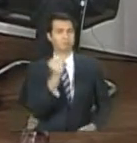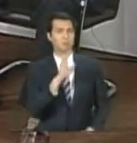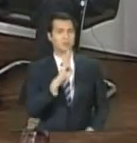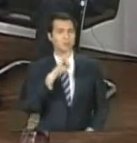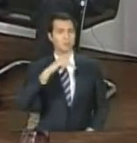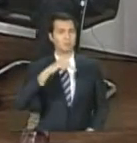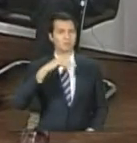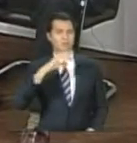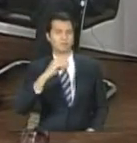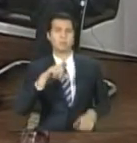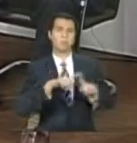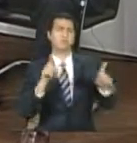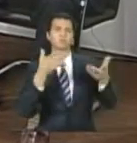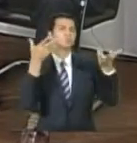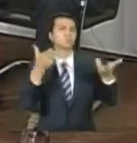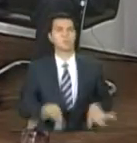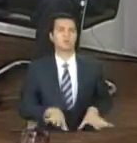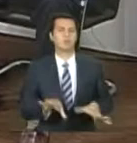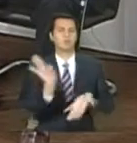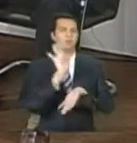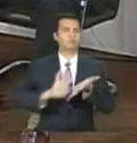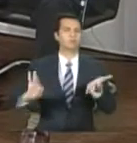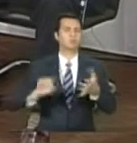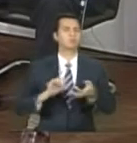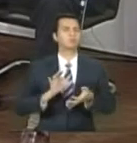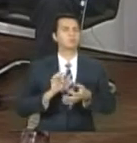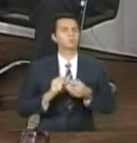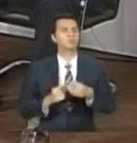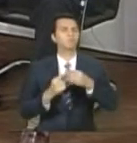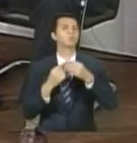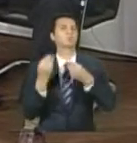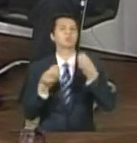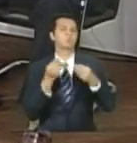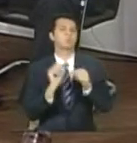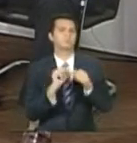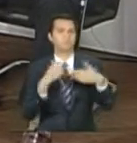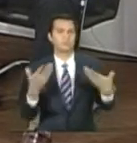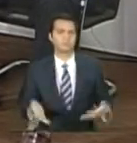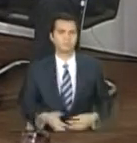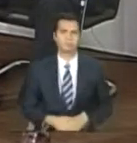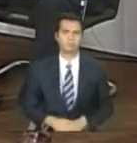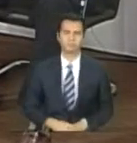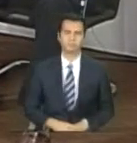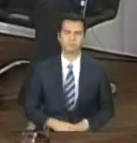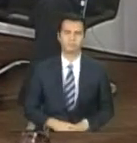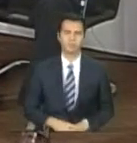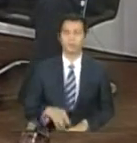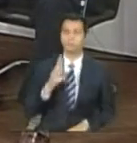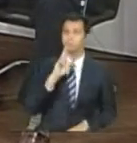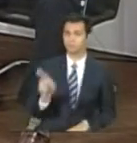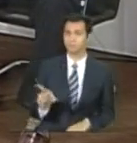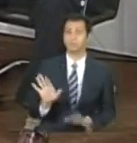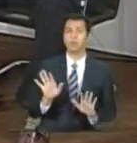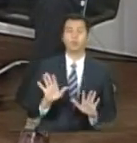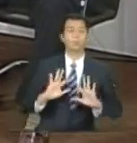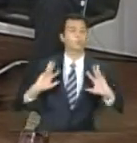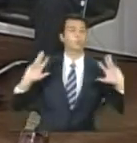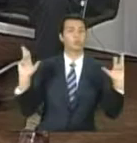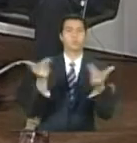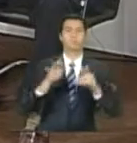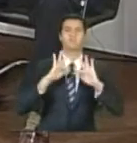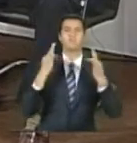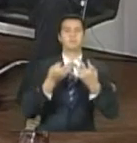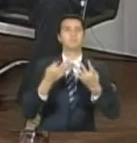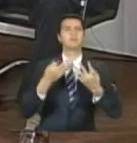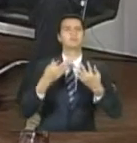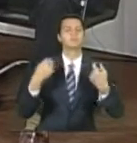no cadastro único, a fazer o cadastro único? Vale as mesmas regras para todos os programas. As famílias têm que